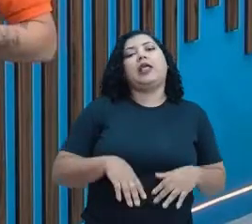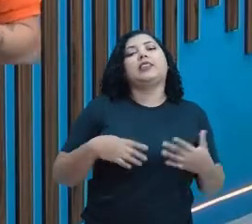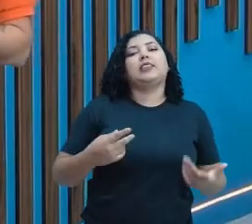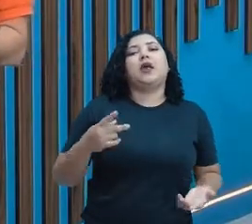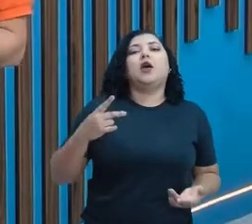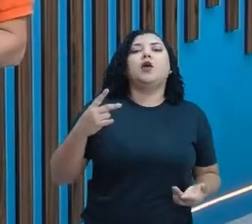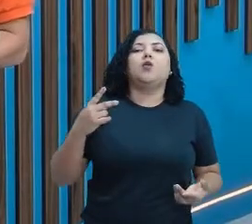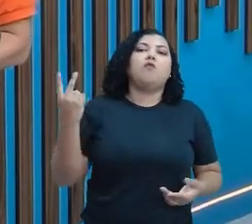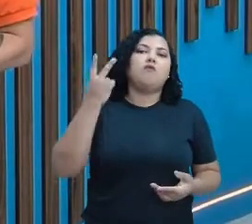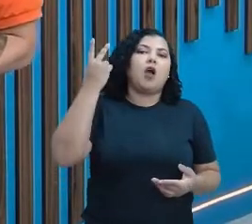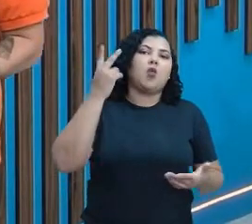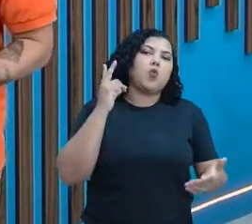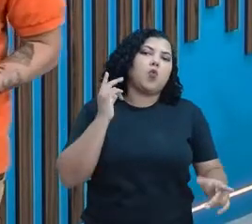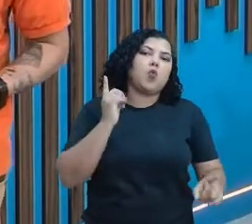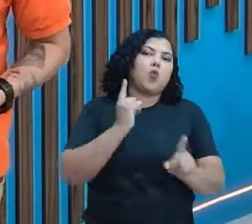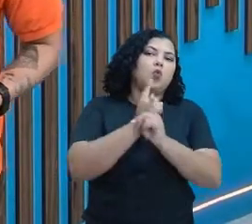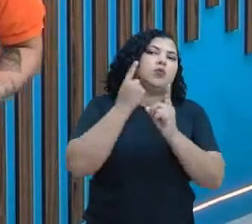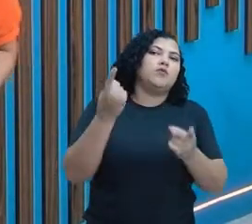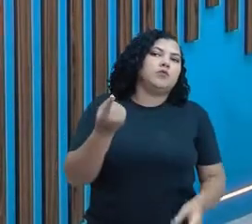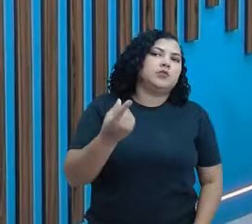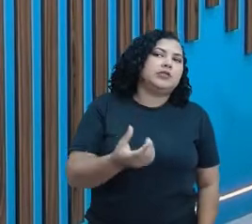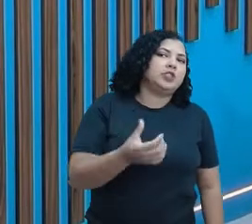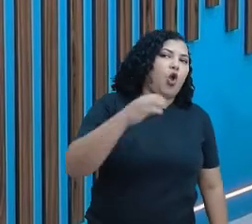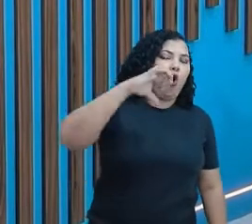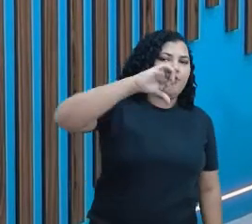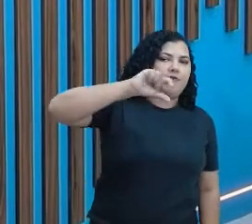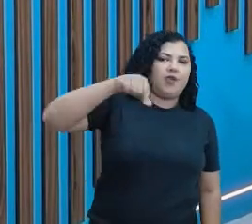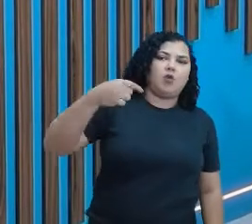valor encontrado aí foi de